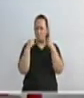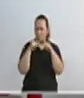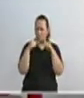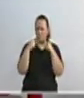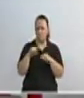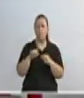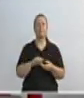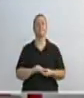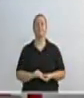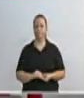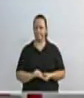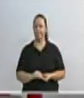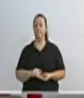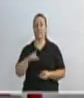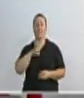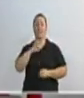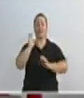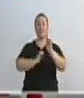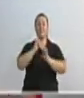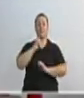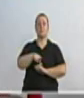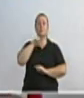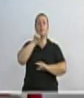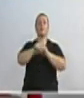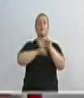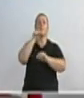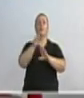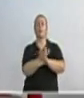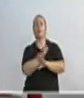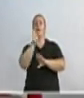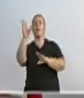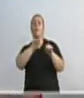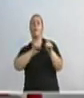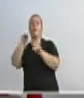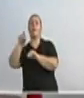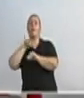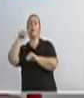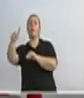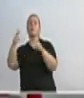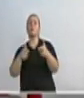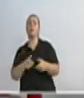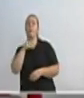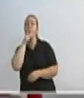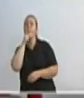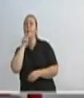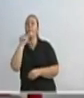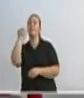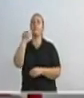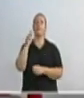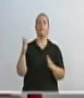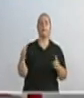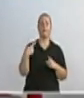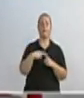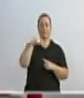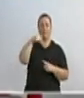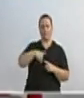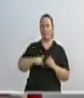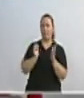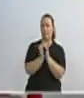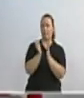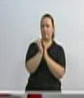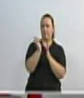empresas que preferem ir para Pomerode, estão indo para fora de Blumenau por causa da burocracia que temos no município de Blumenau. Então, a gente tem que avançar nisso aí